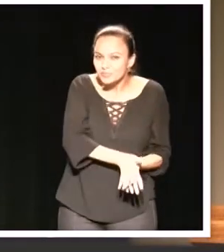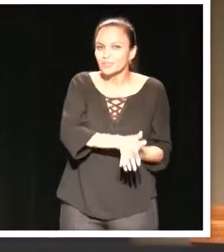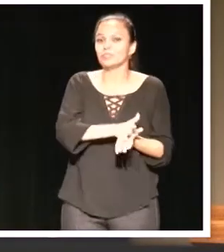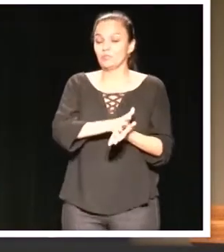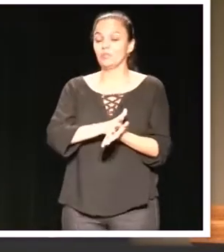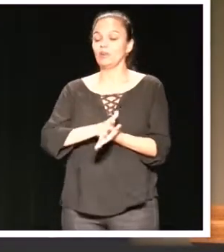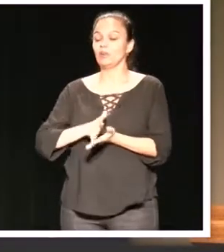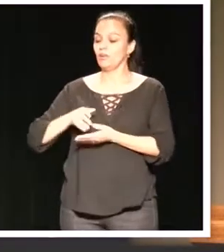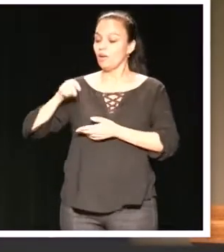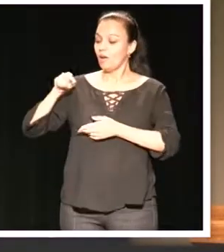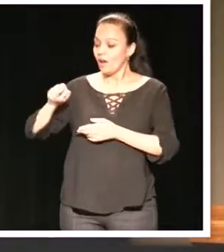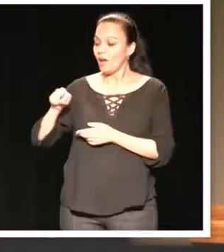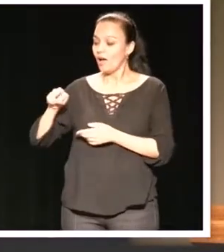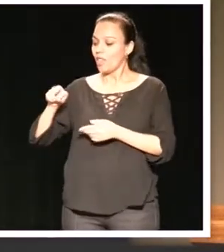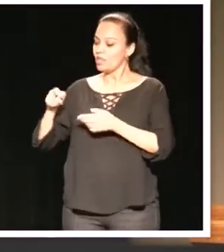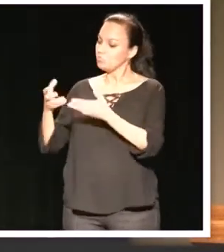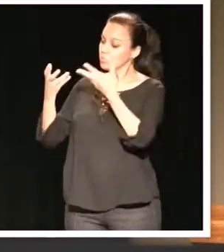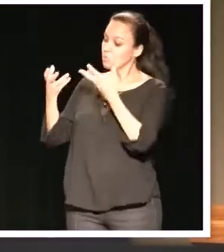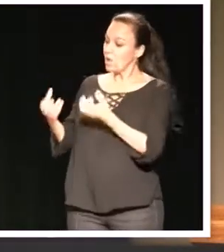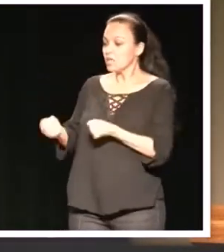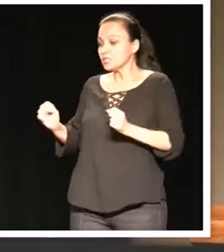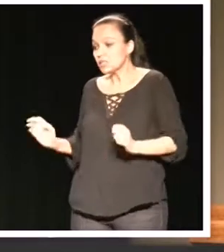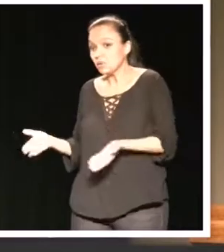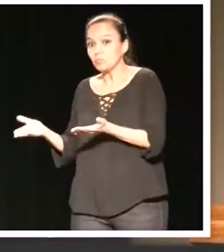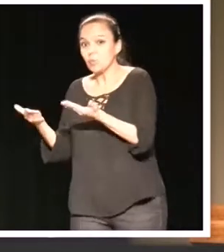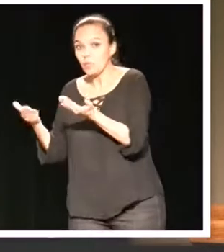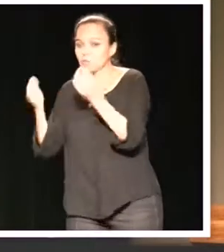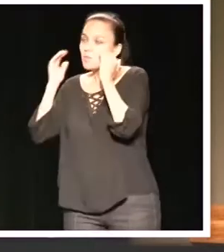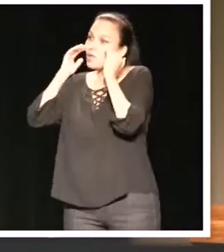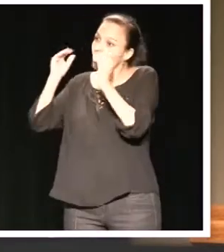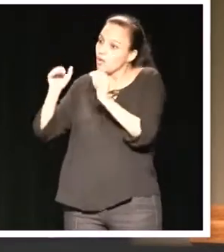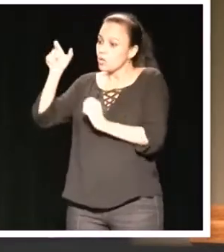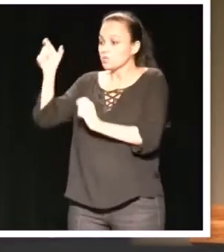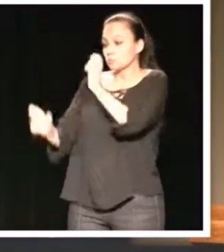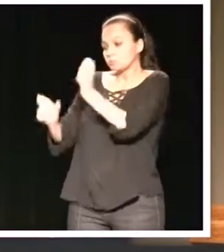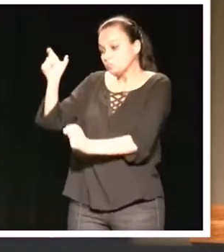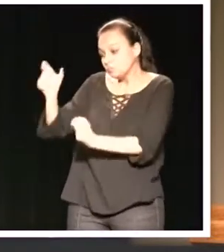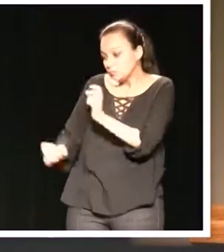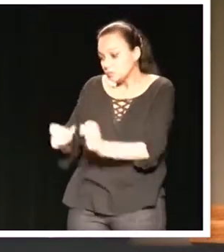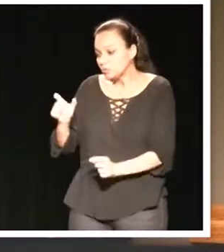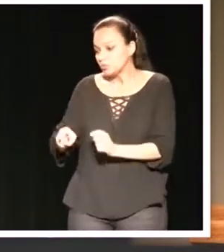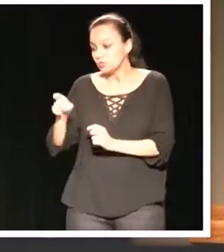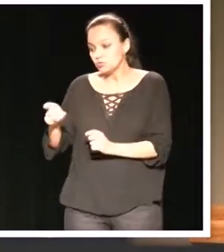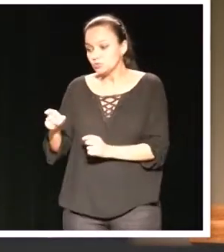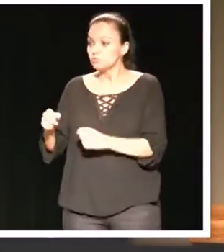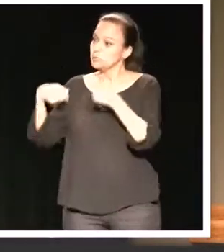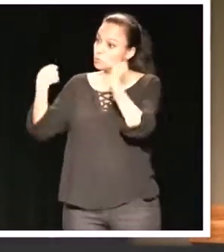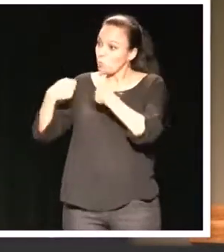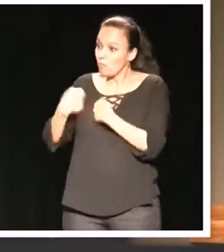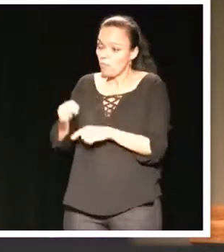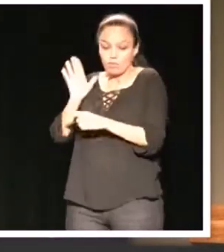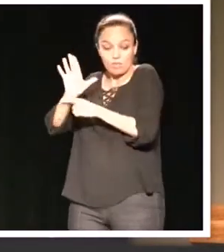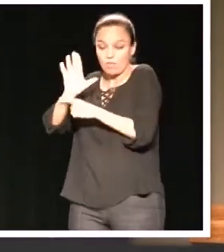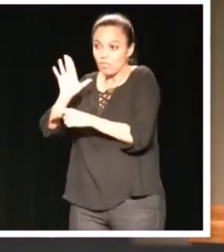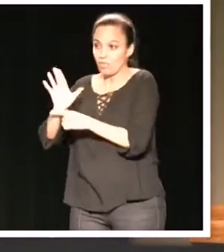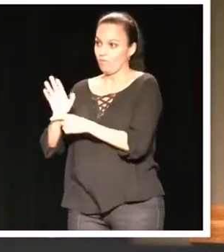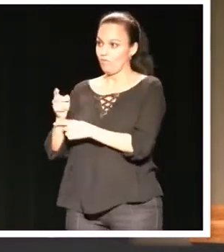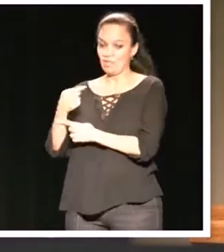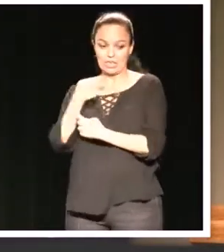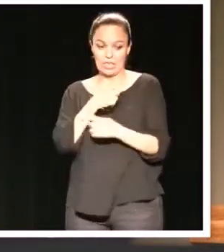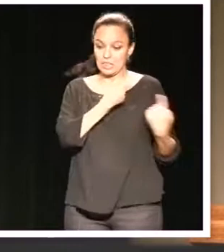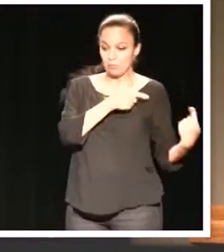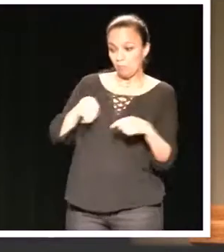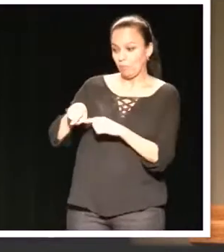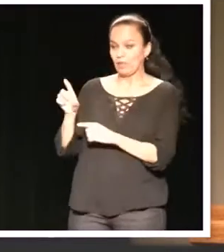normalmente cuidam de que os indivíduos e comunidades não sejam atingidos por ela, pela discriminação. Cuidam